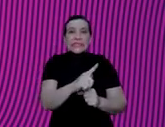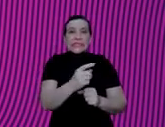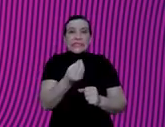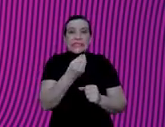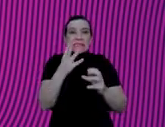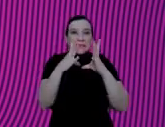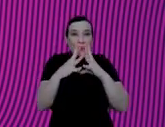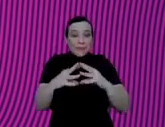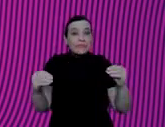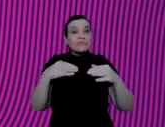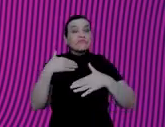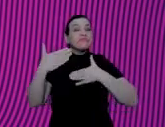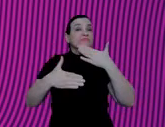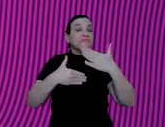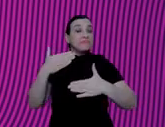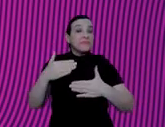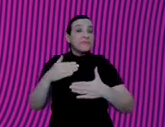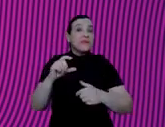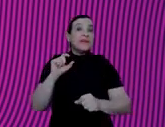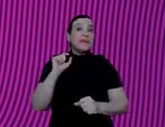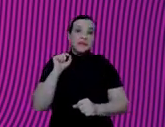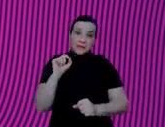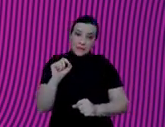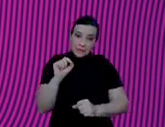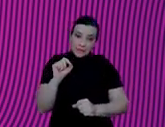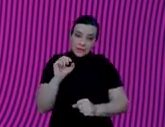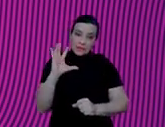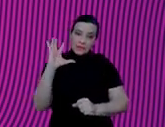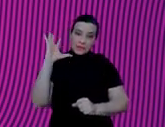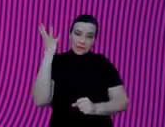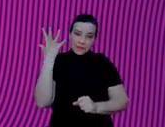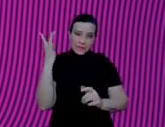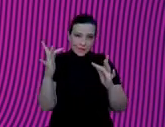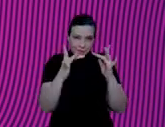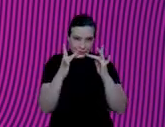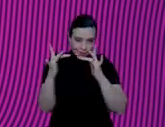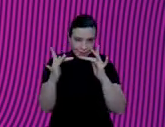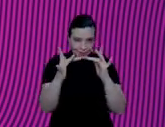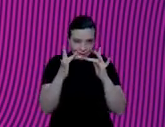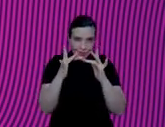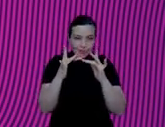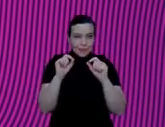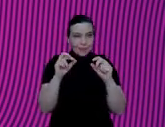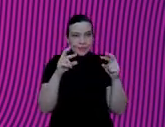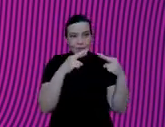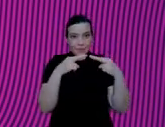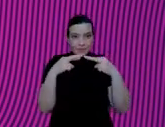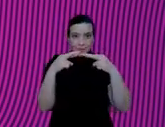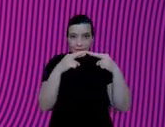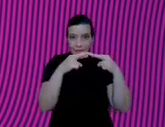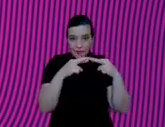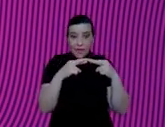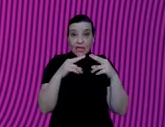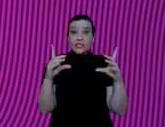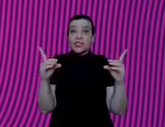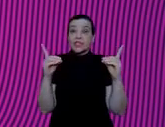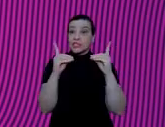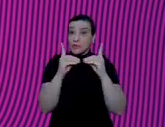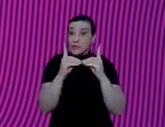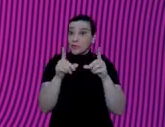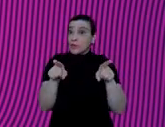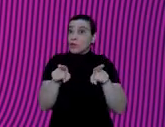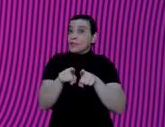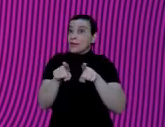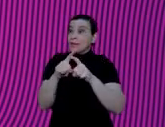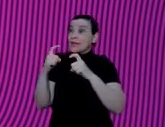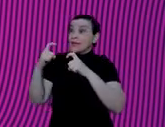quando, através dessa conexão entre a rede de pronto-atendimentos e com a conexão com o médico de família que